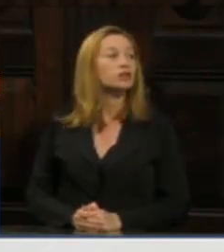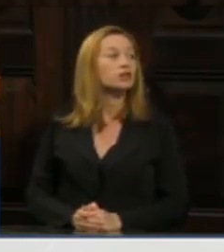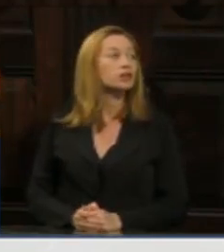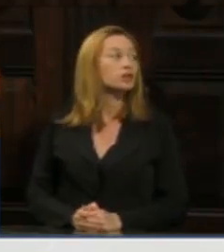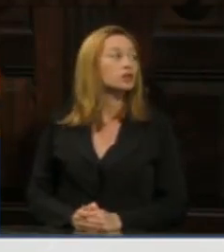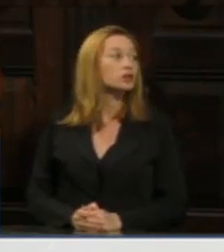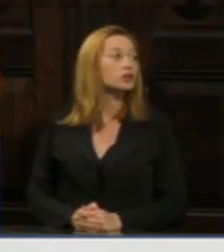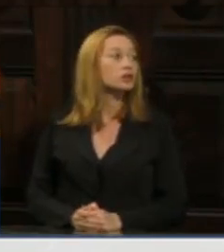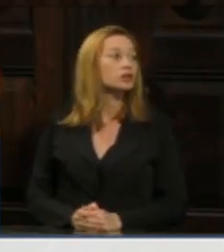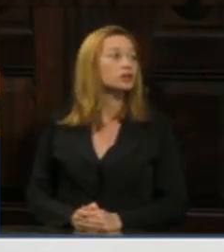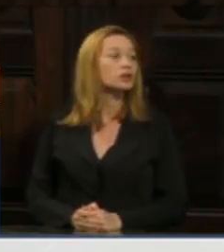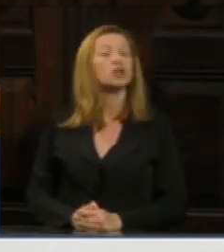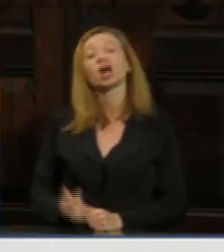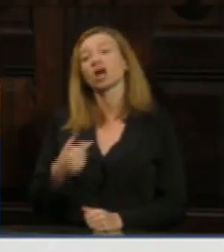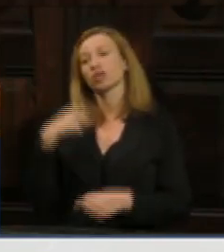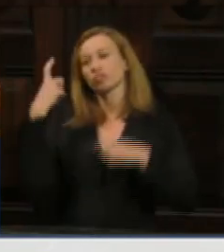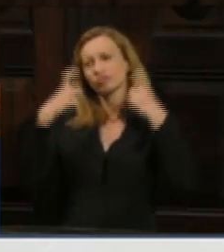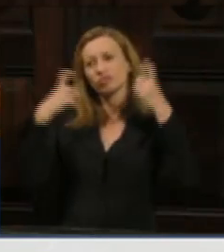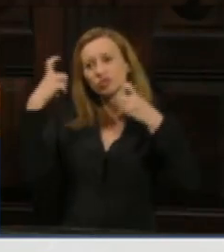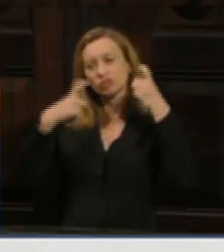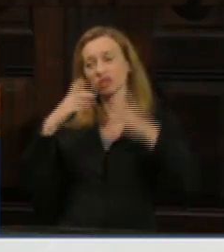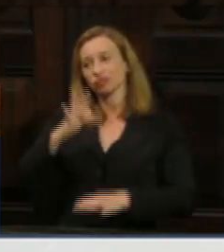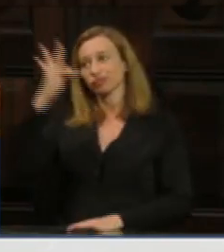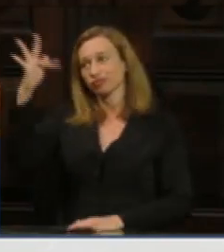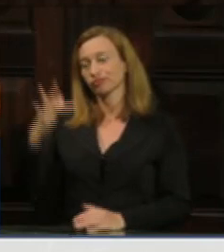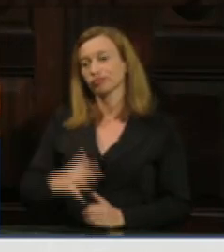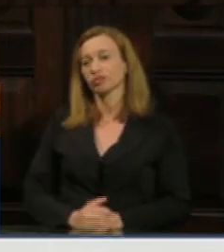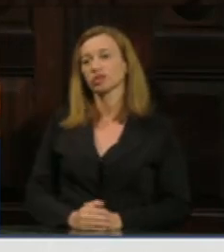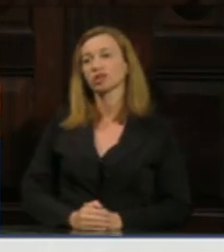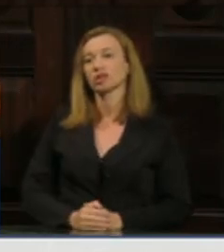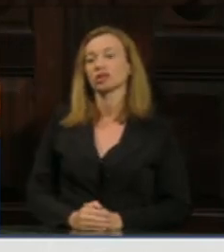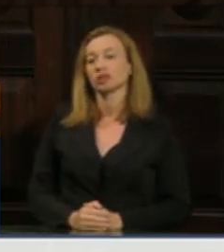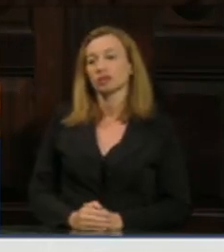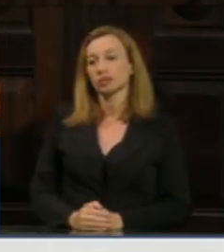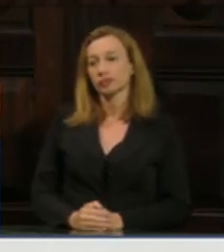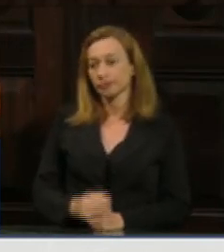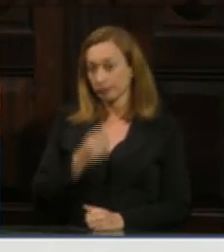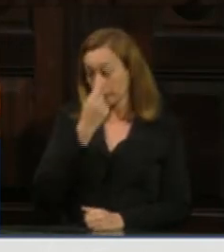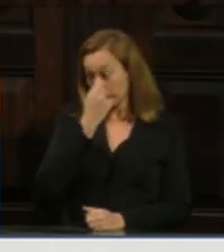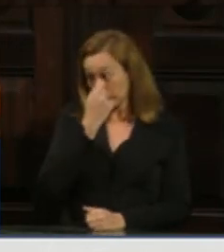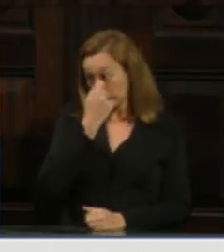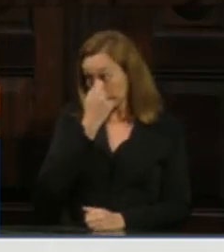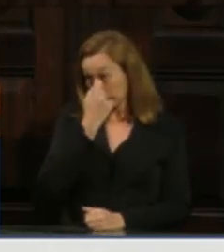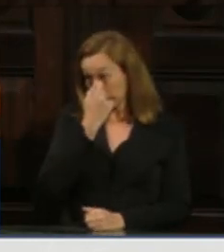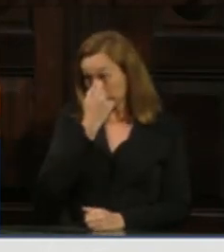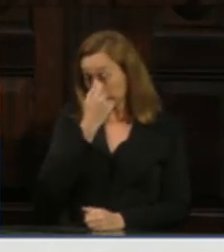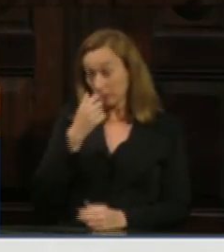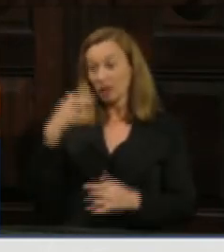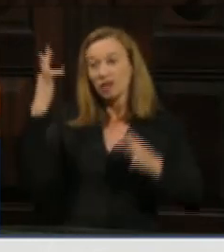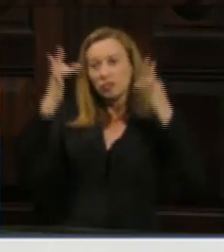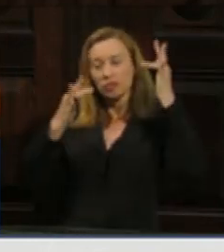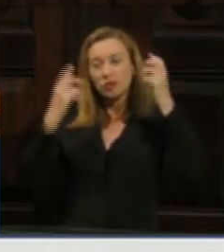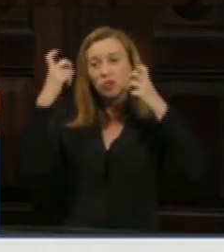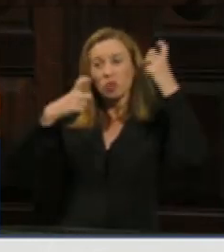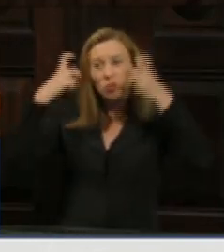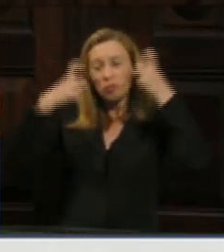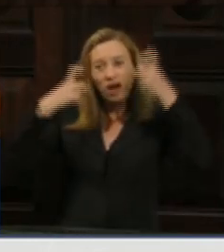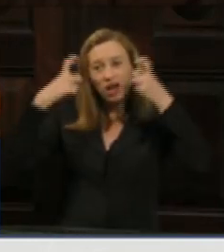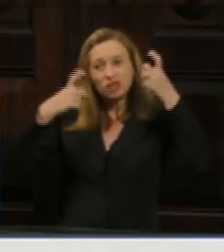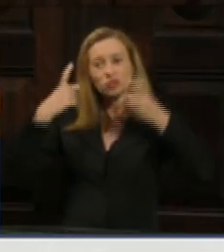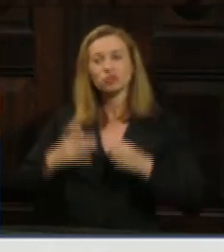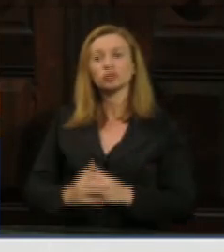de ter que explicar, se explicar e se posicionar para a população do Estado